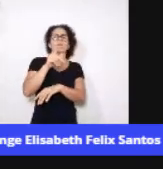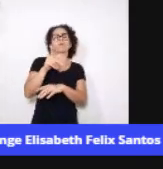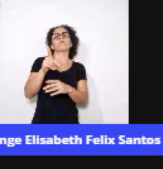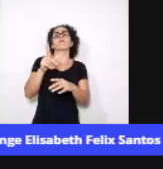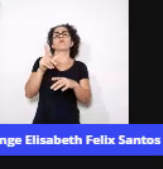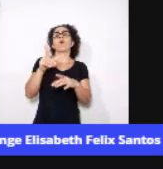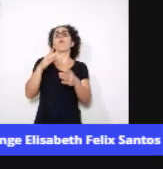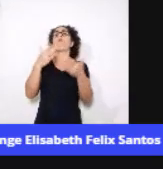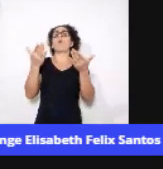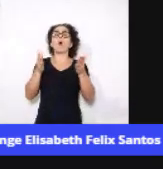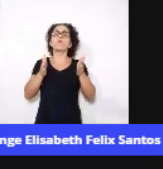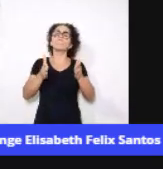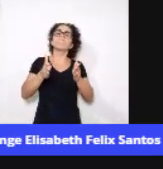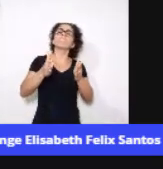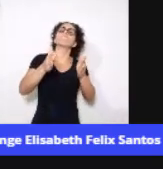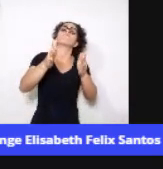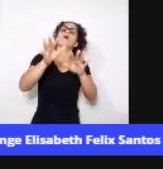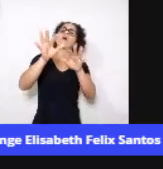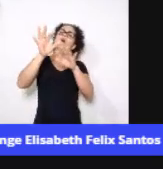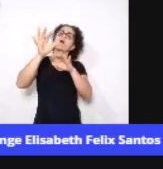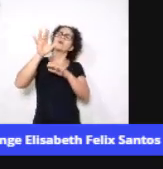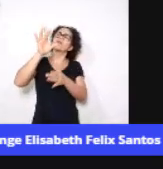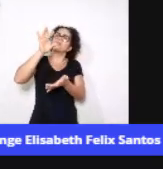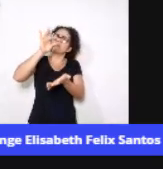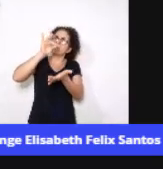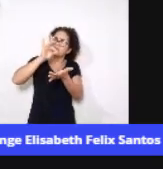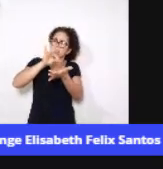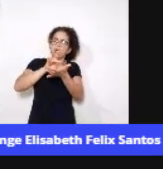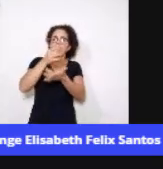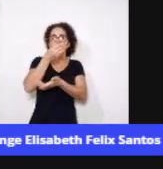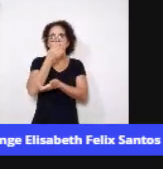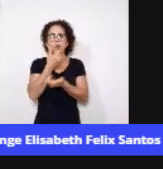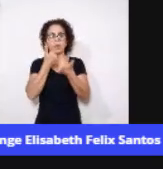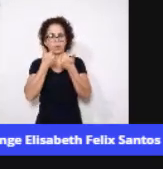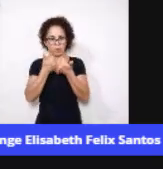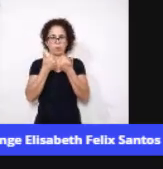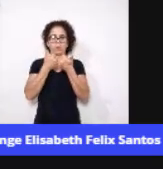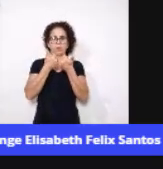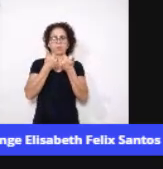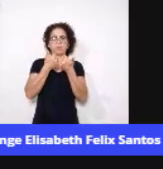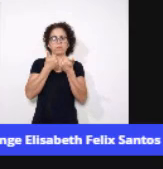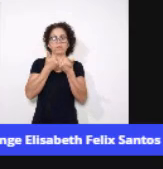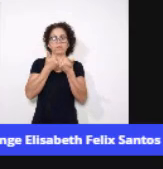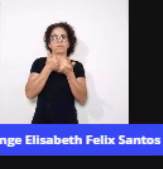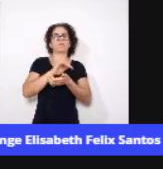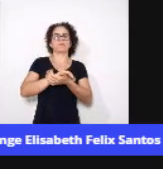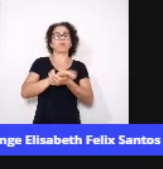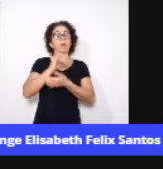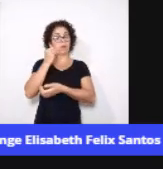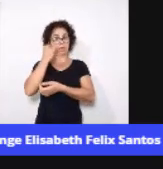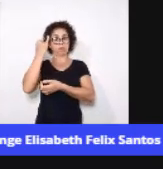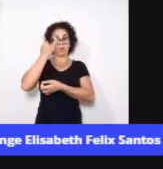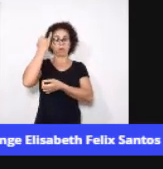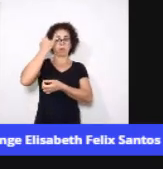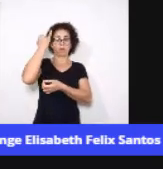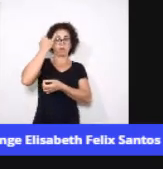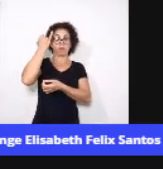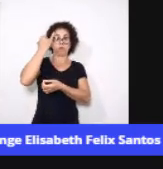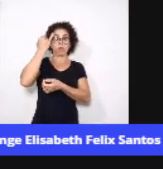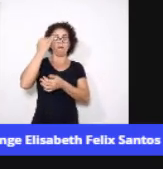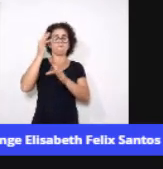para trabalhar todos esses assuntos. E isso é muito importante, né? Então, como fala final